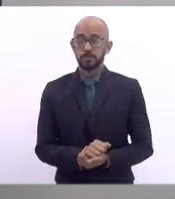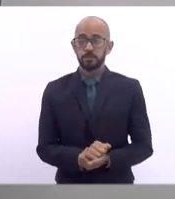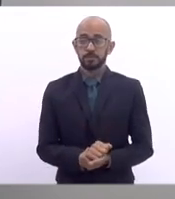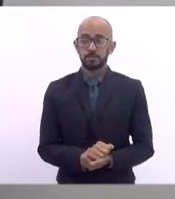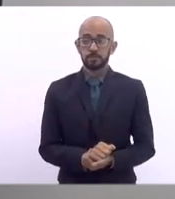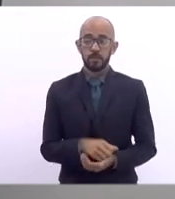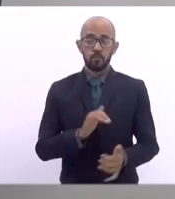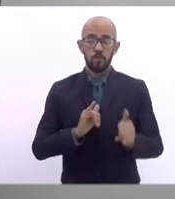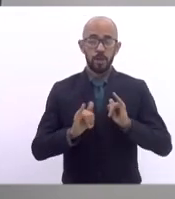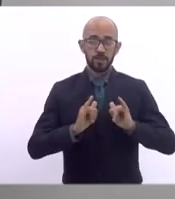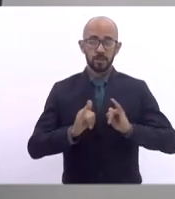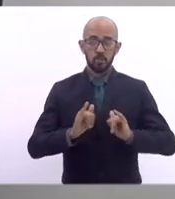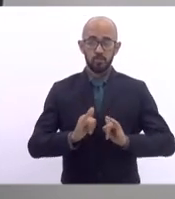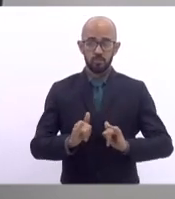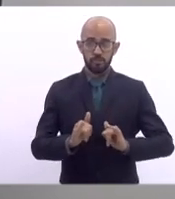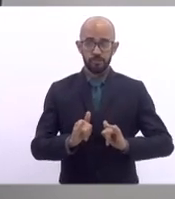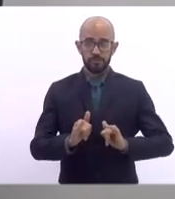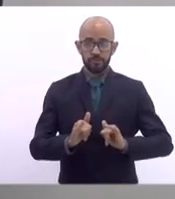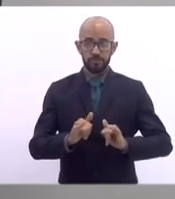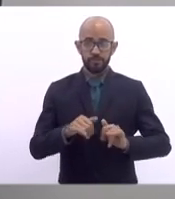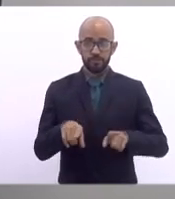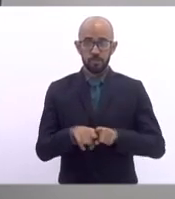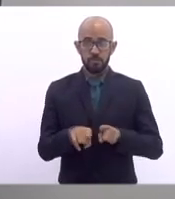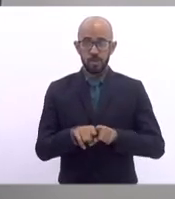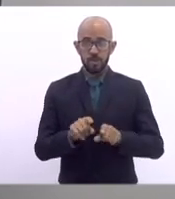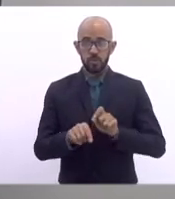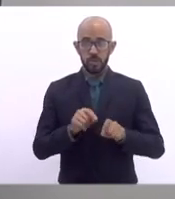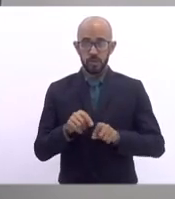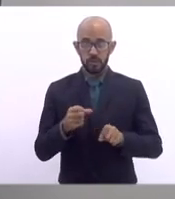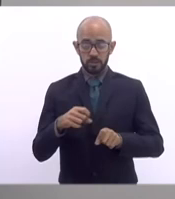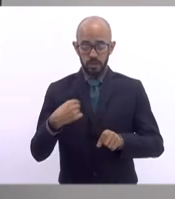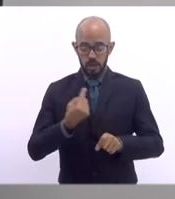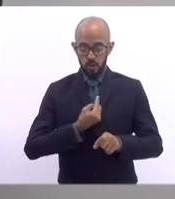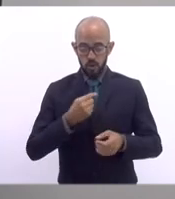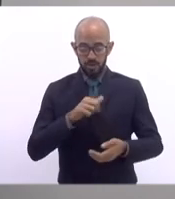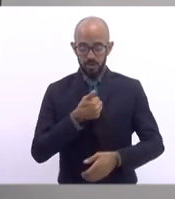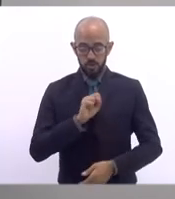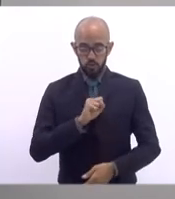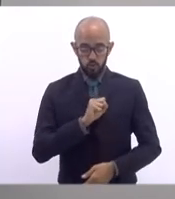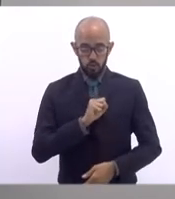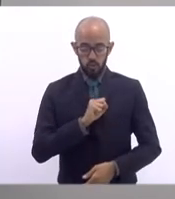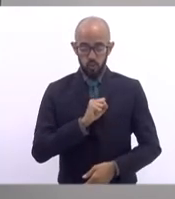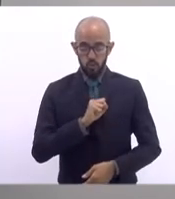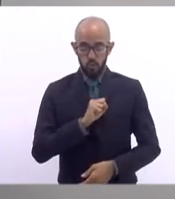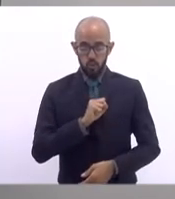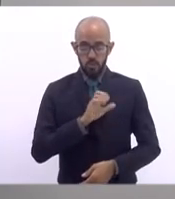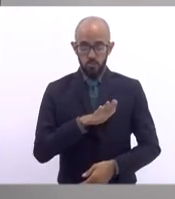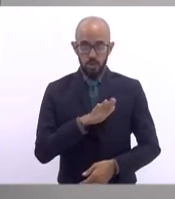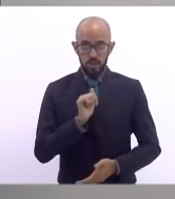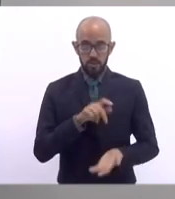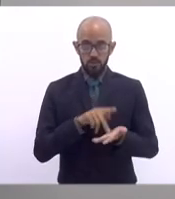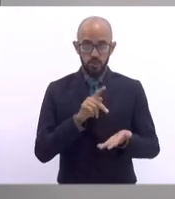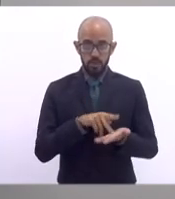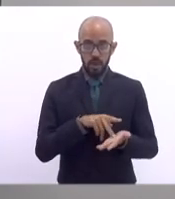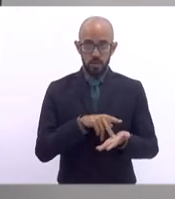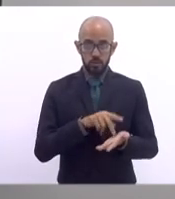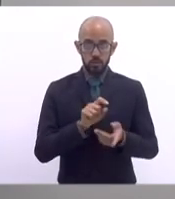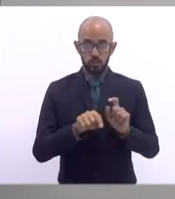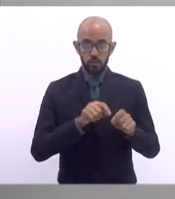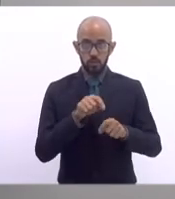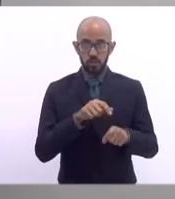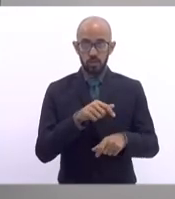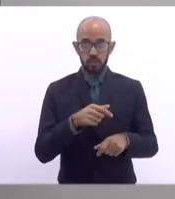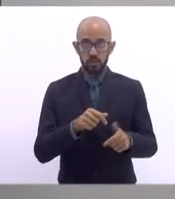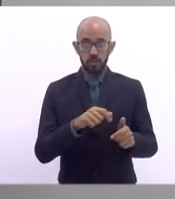e evidentemente se na nossa tá escrito 18 e se deve em